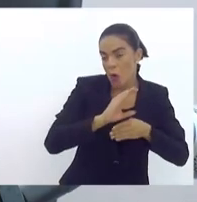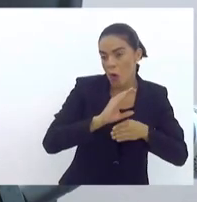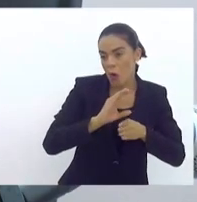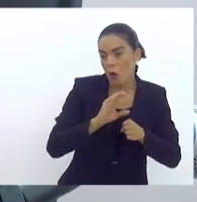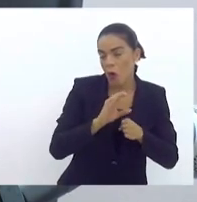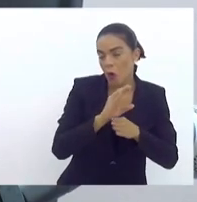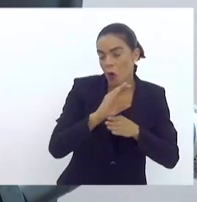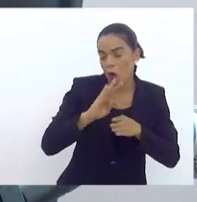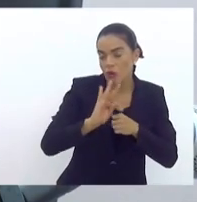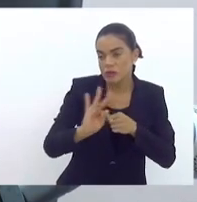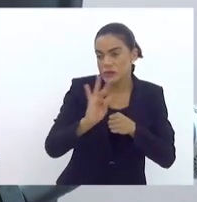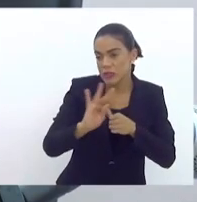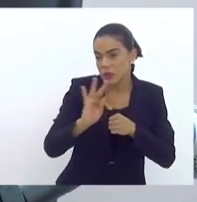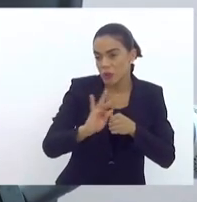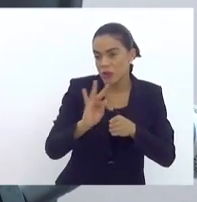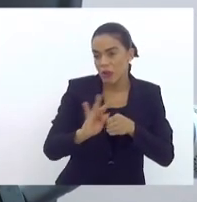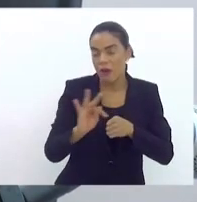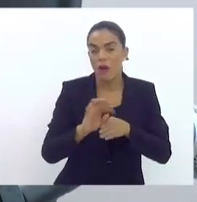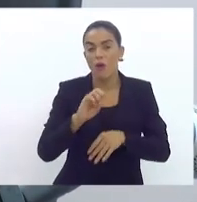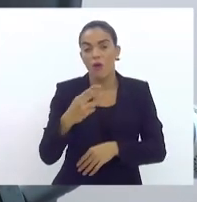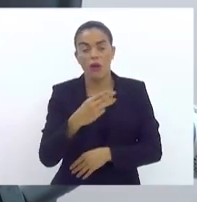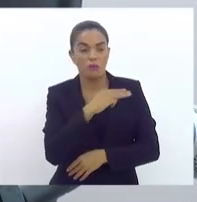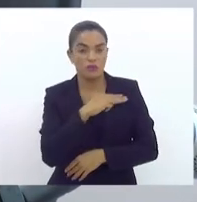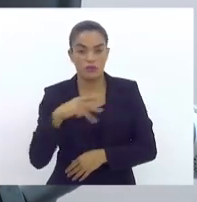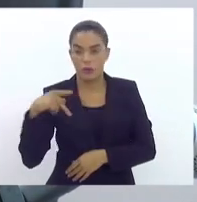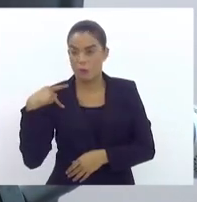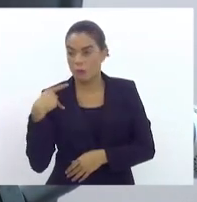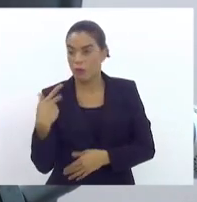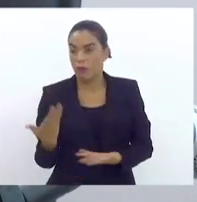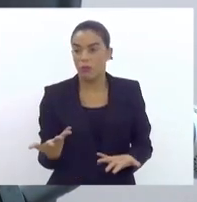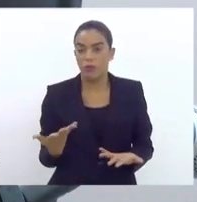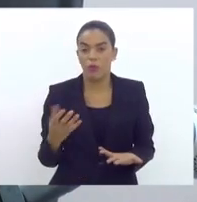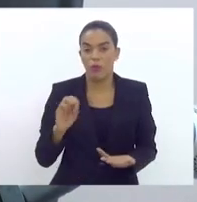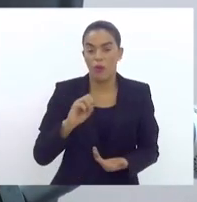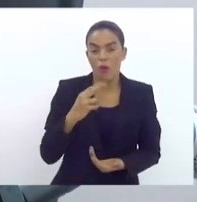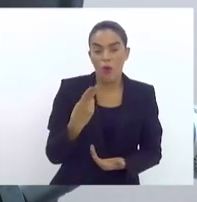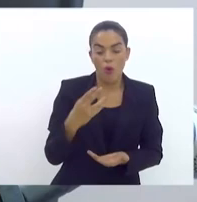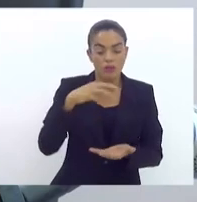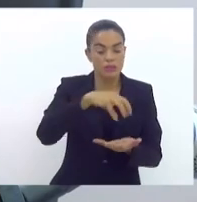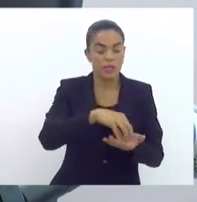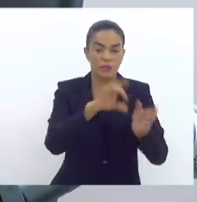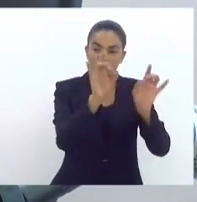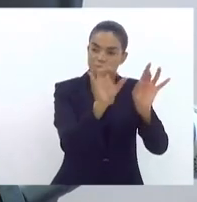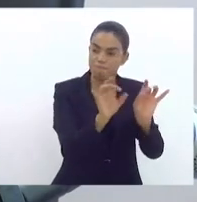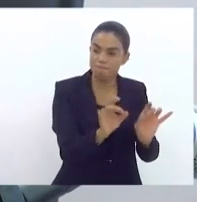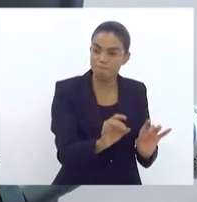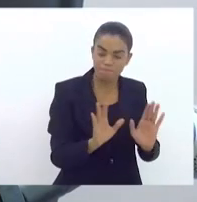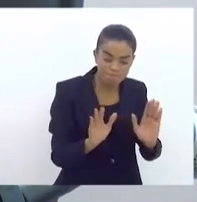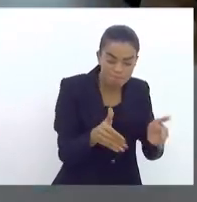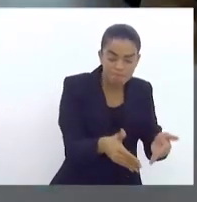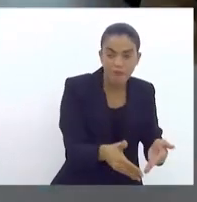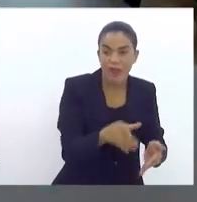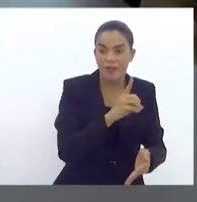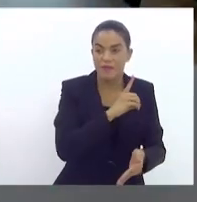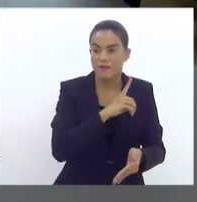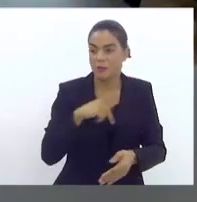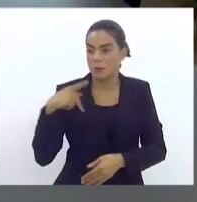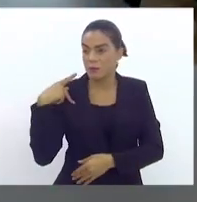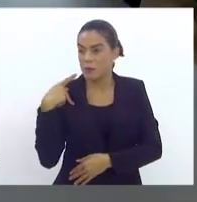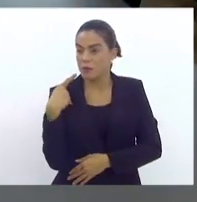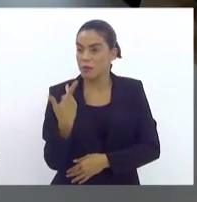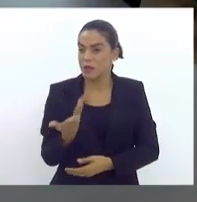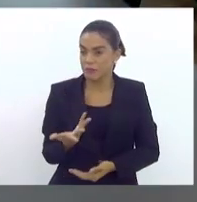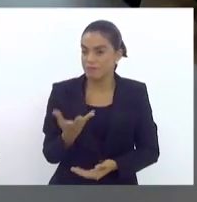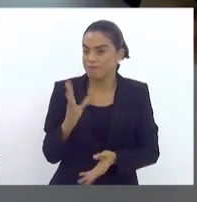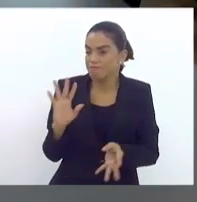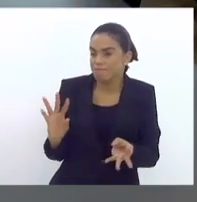da criança vítima ao Ministério Público em série especializada então a Defensoria Pública que eu vi